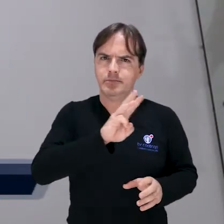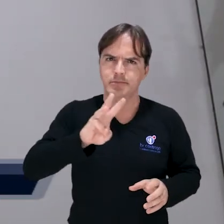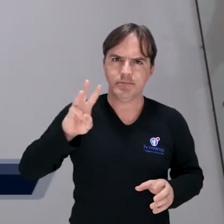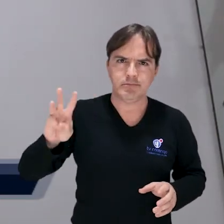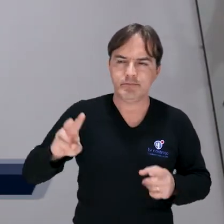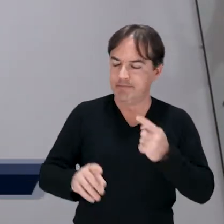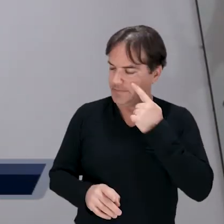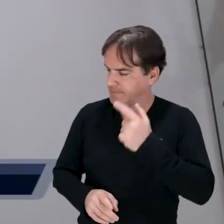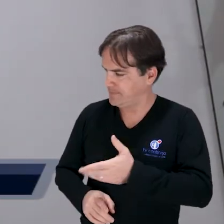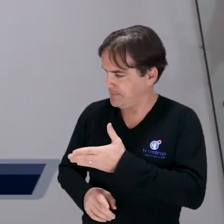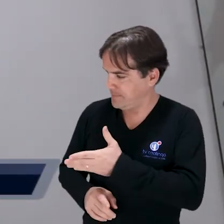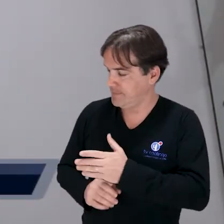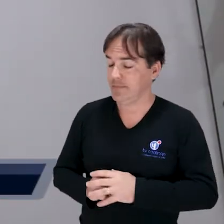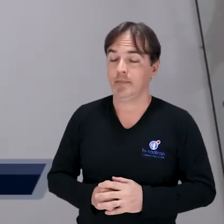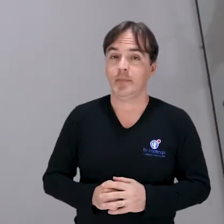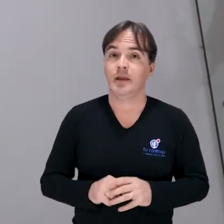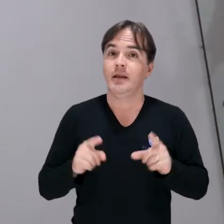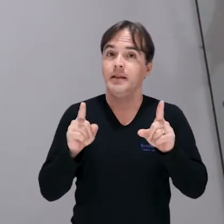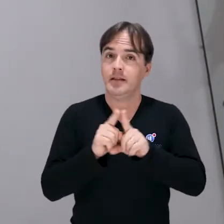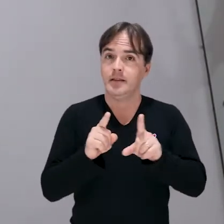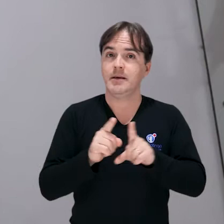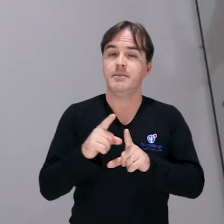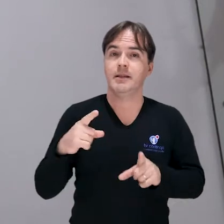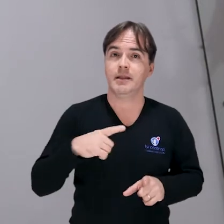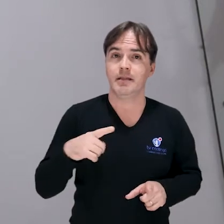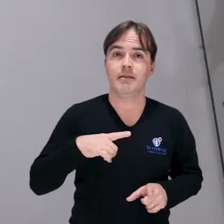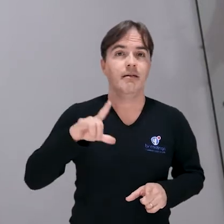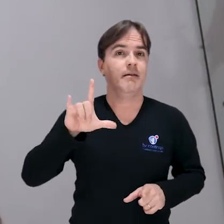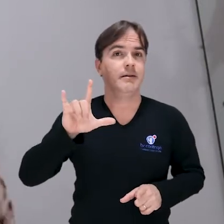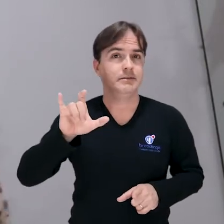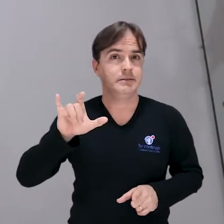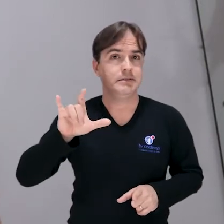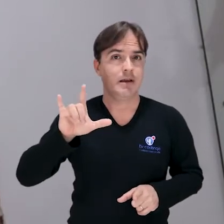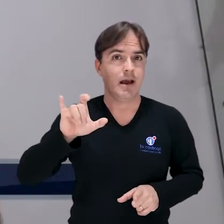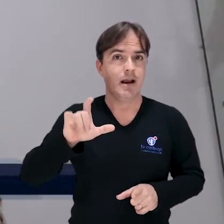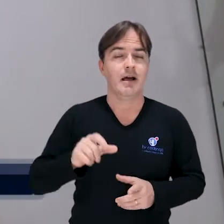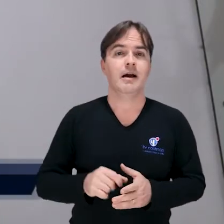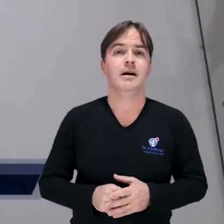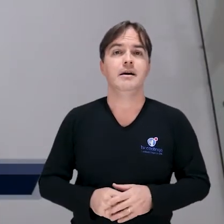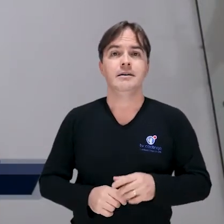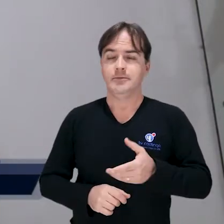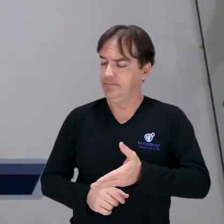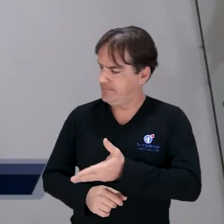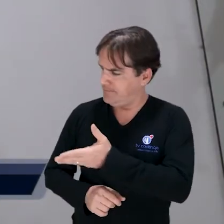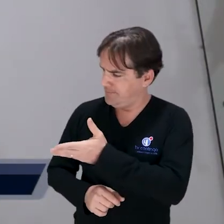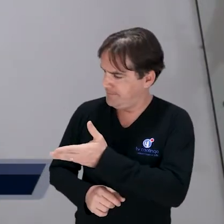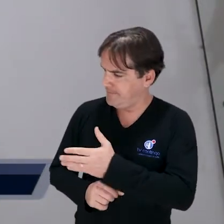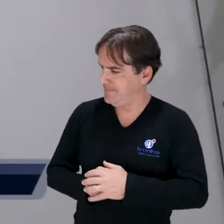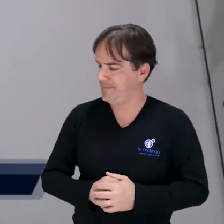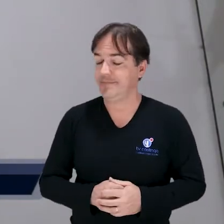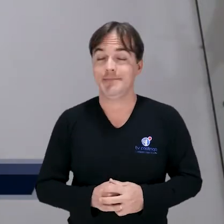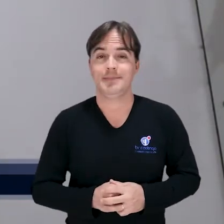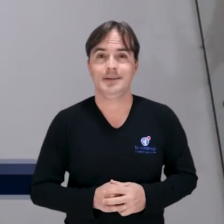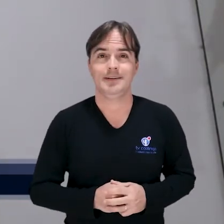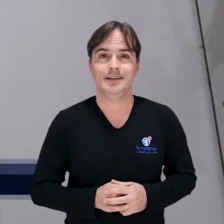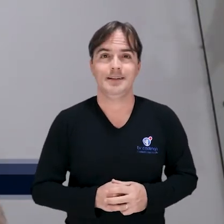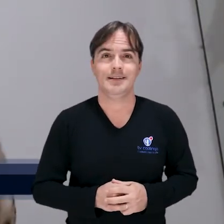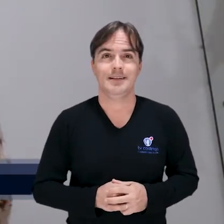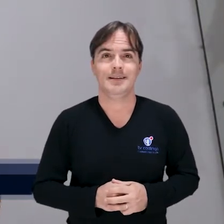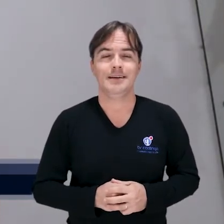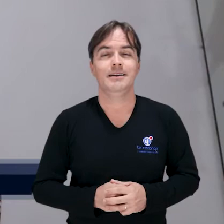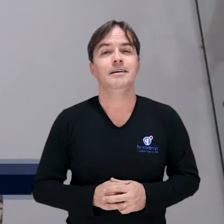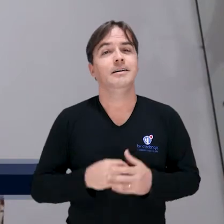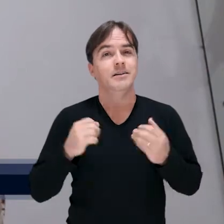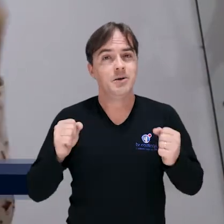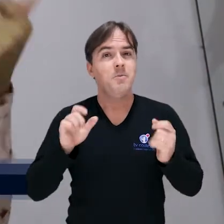plataforma Even. E também tem o nosso Instagram, que é Segundo Seta Arqueológico. E